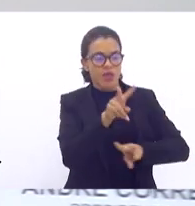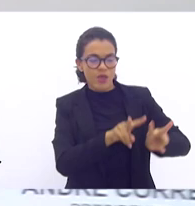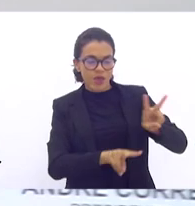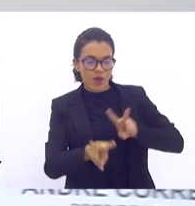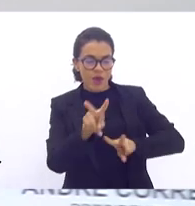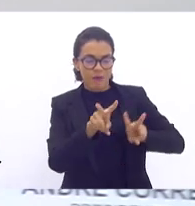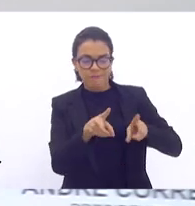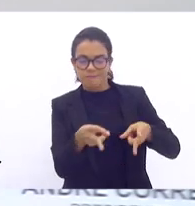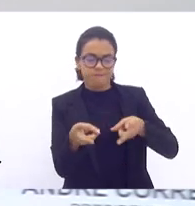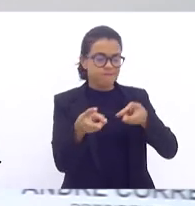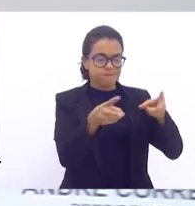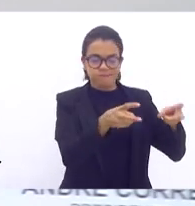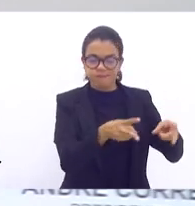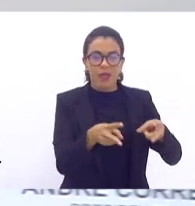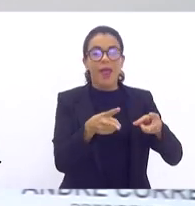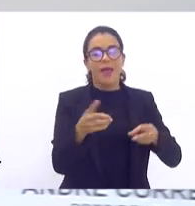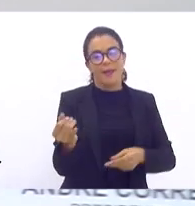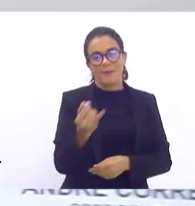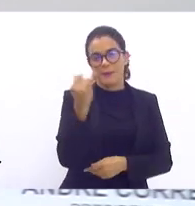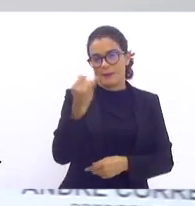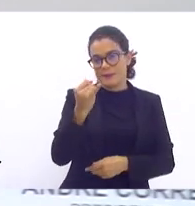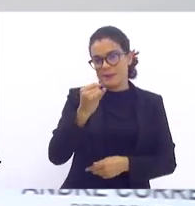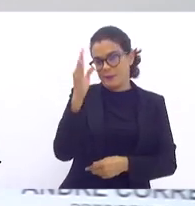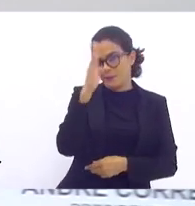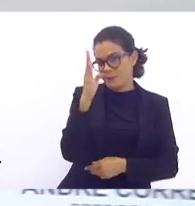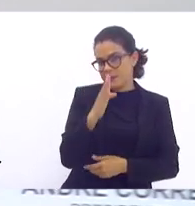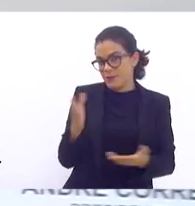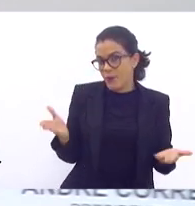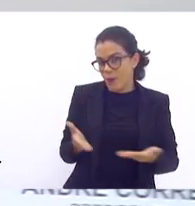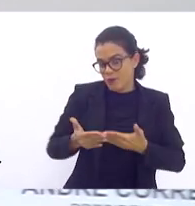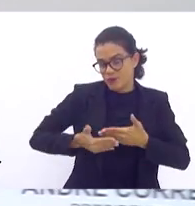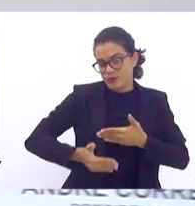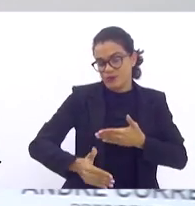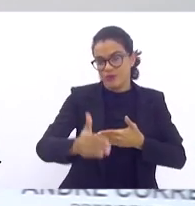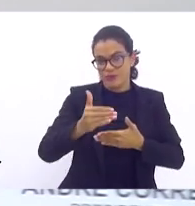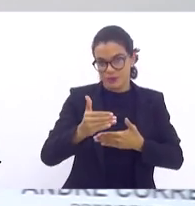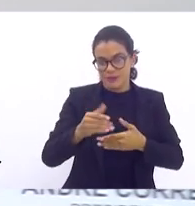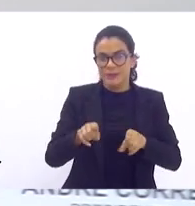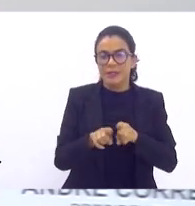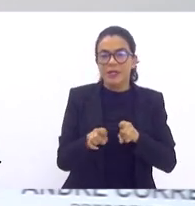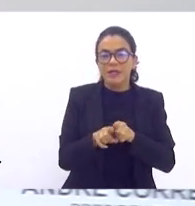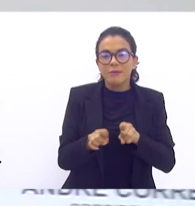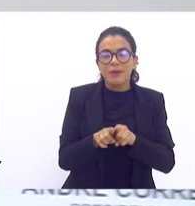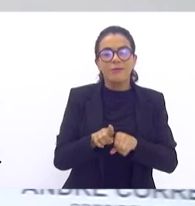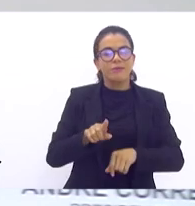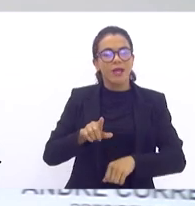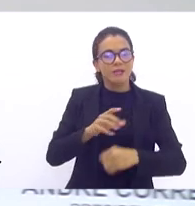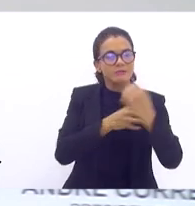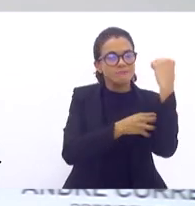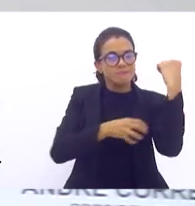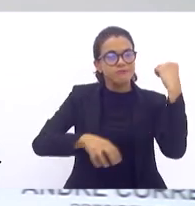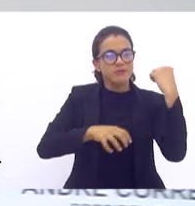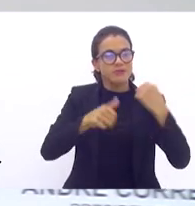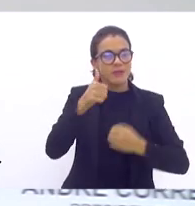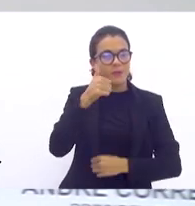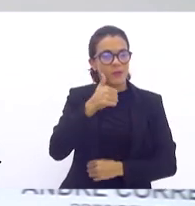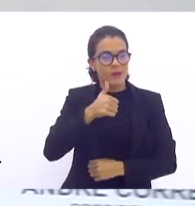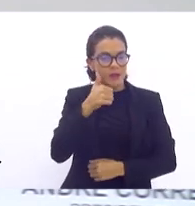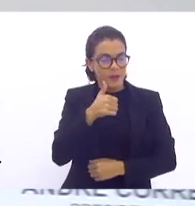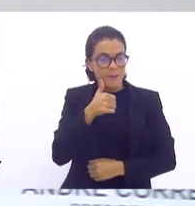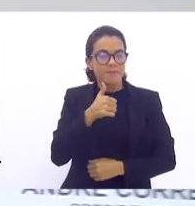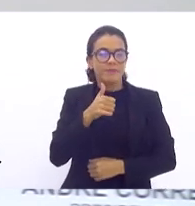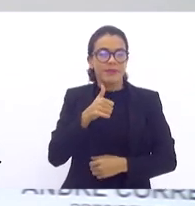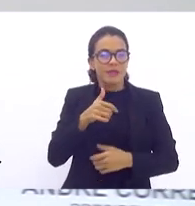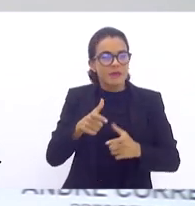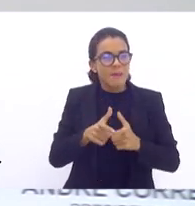empreendedorismo é muito importante para o Brasil de hoje principalmente para esseponeramento feminino que é consolidado